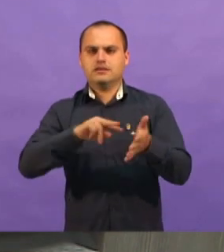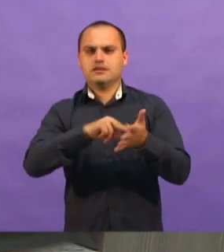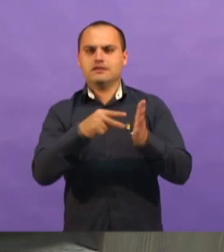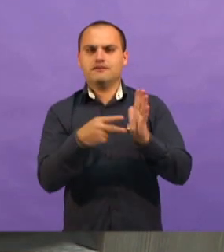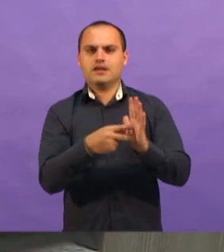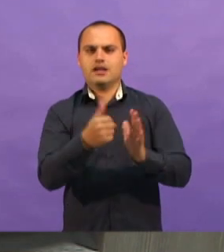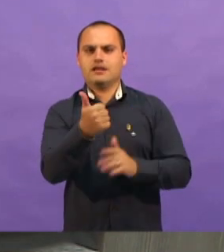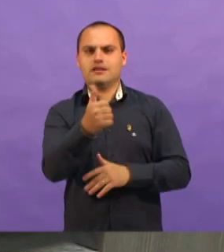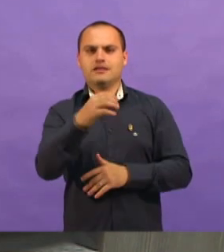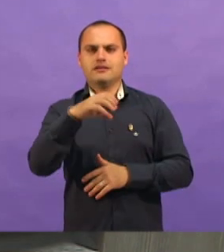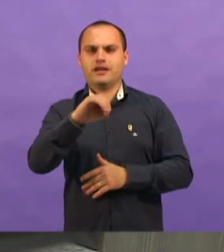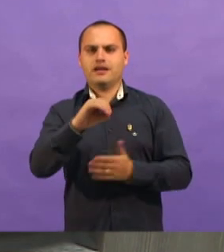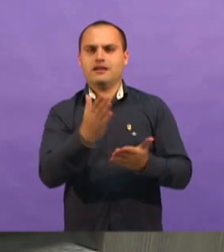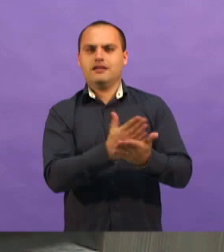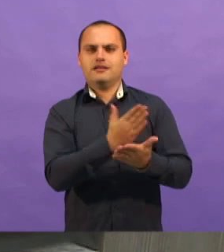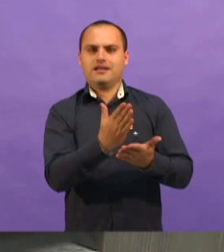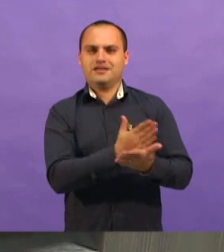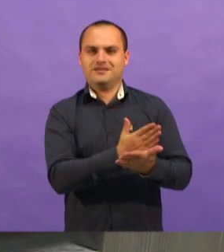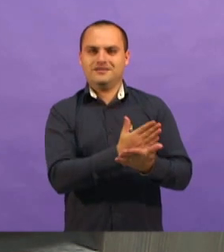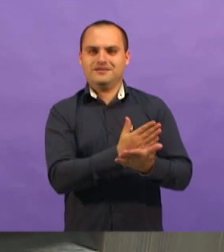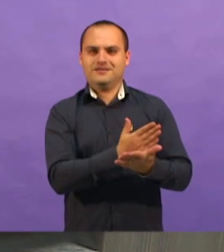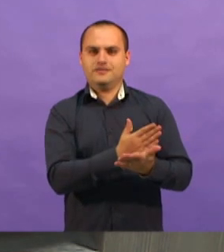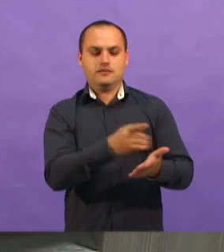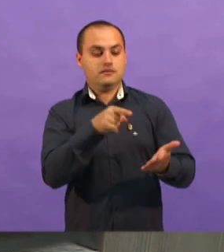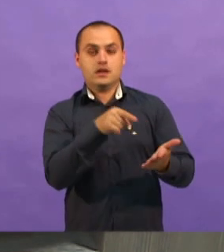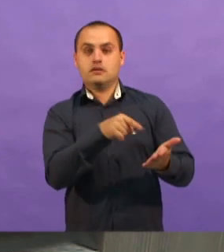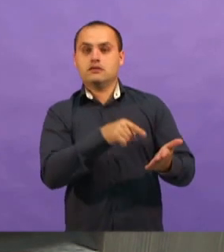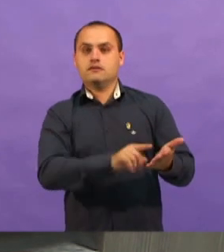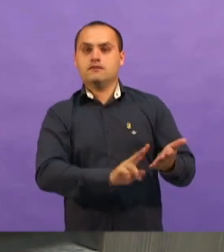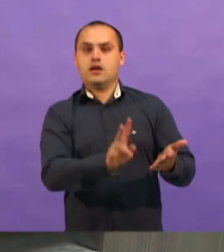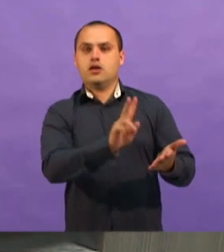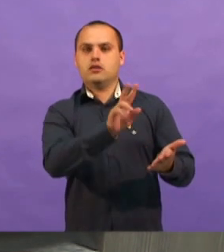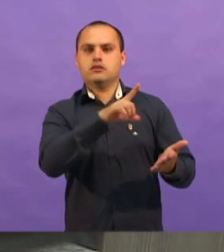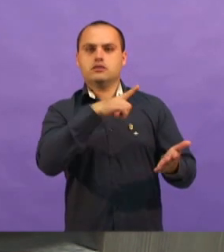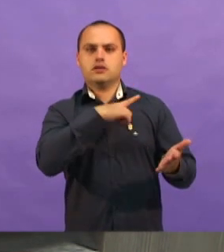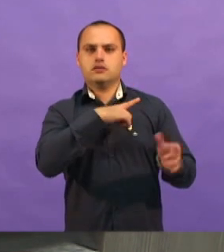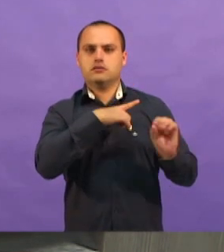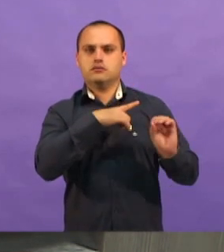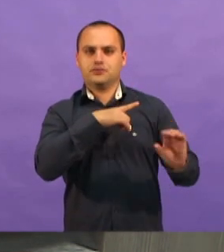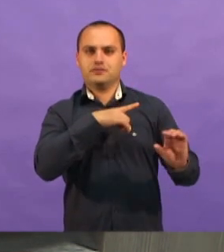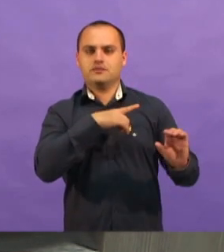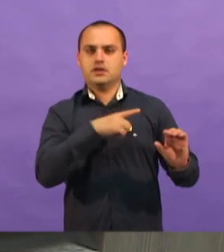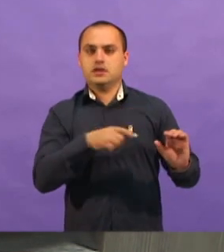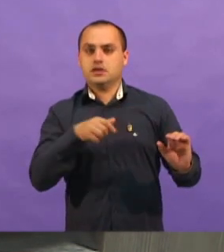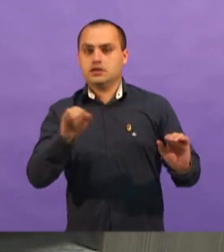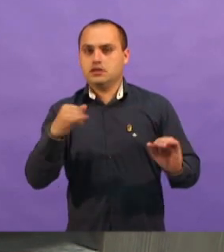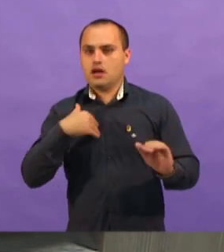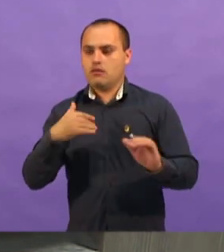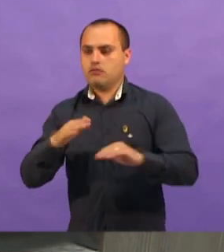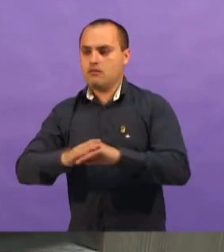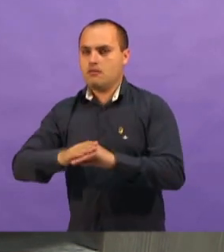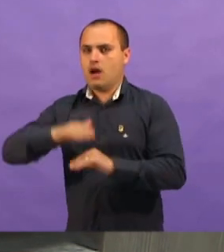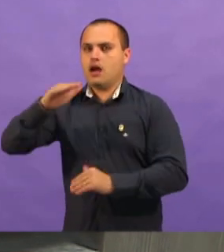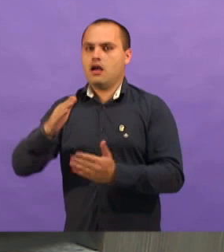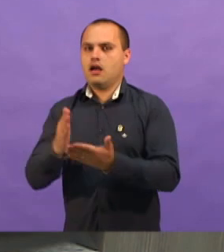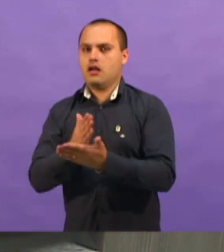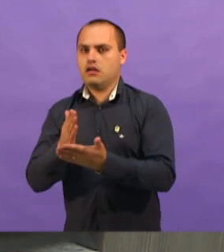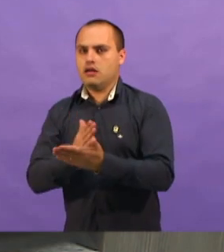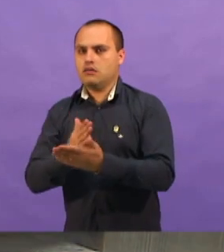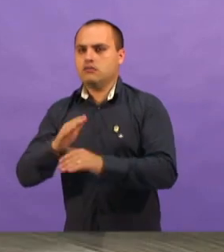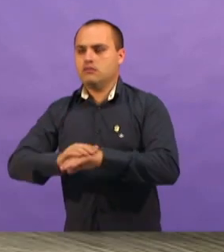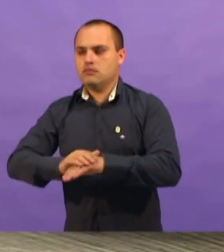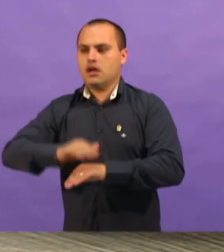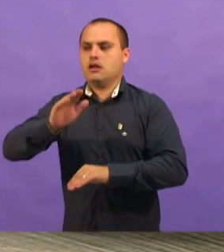um valor X no mercado para a sua produção. Se eu aumento o caderno, eu aumento esse valor.